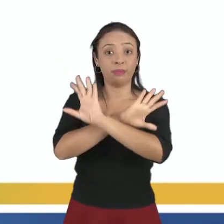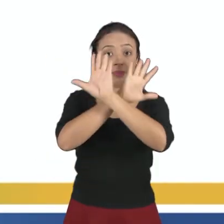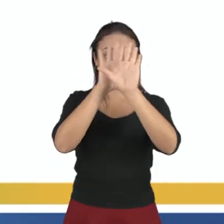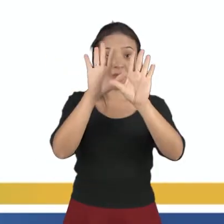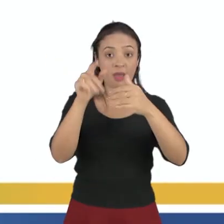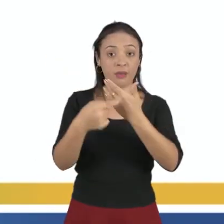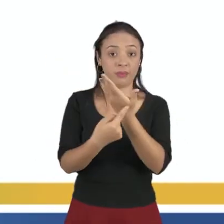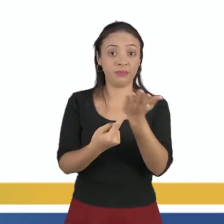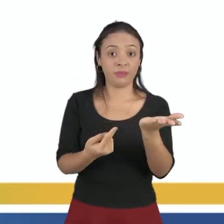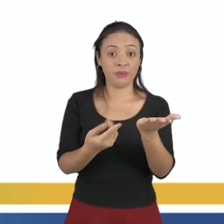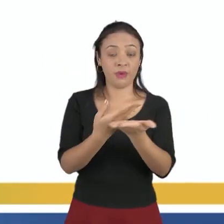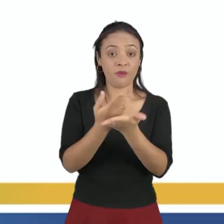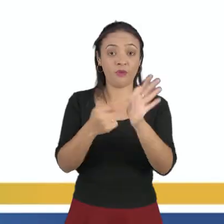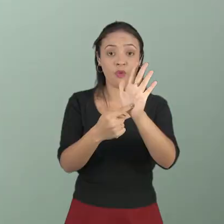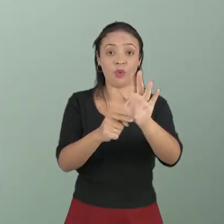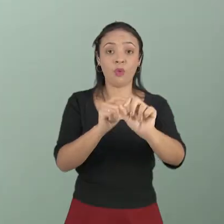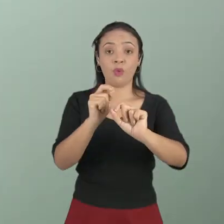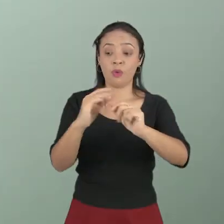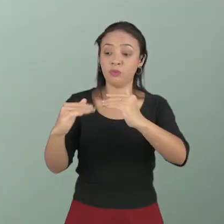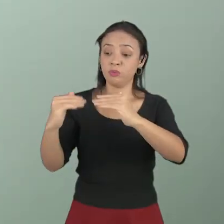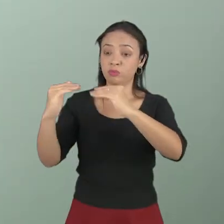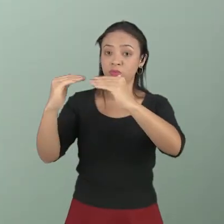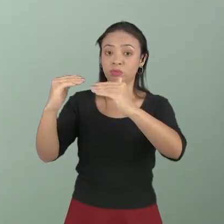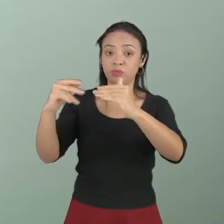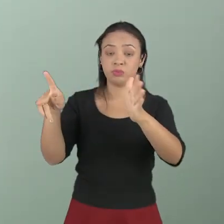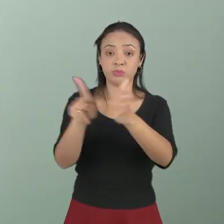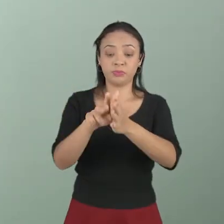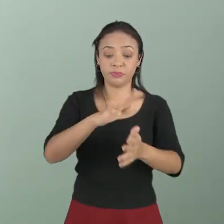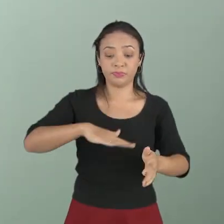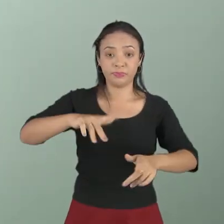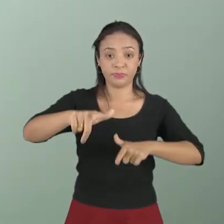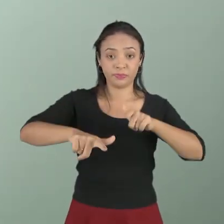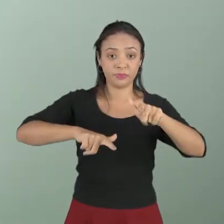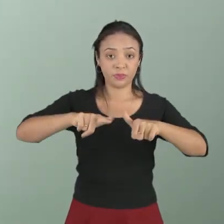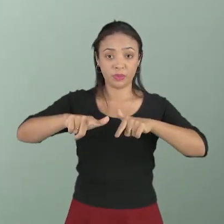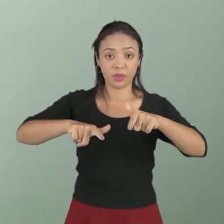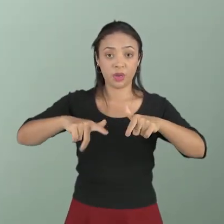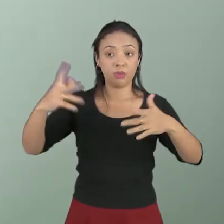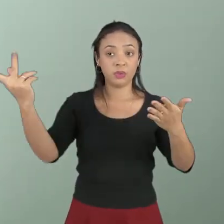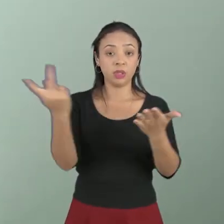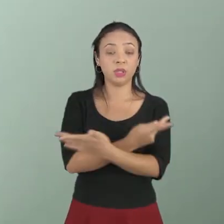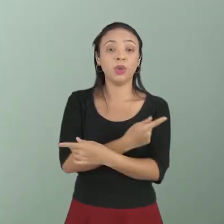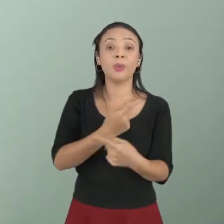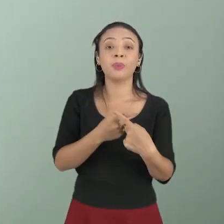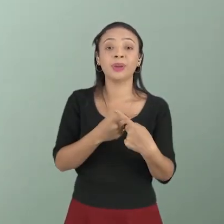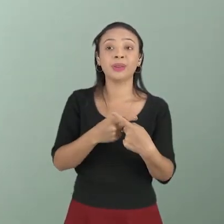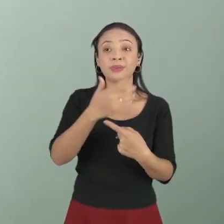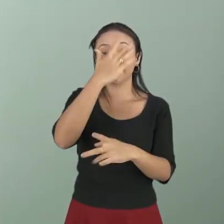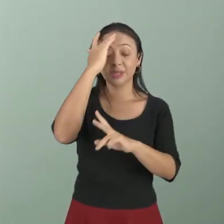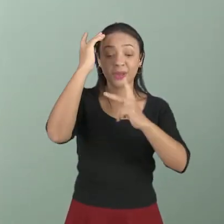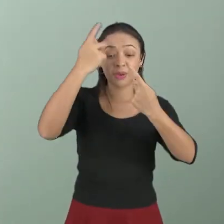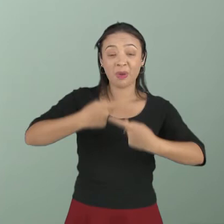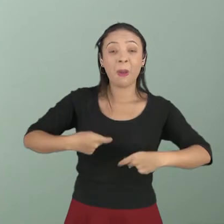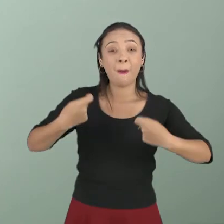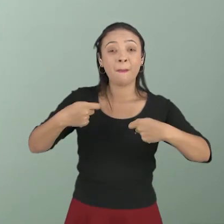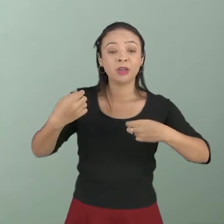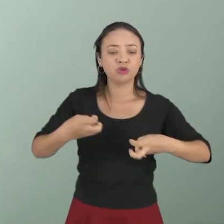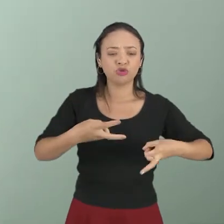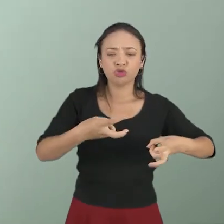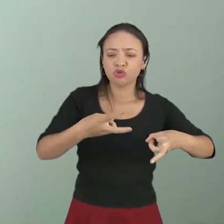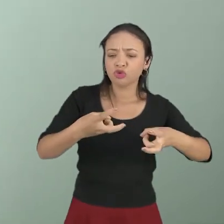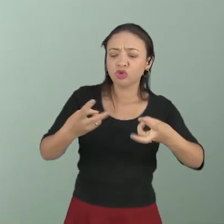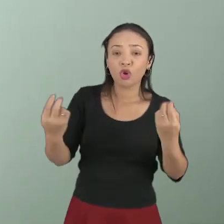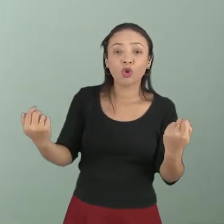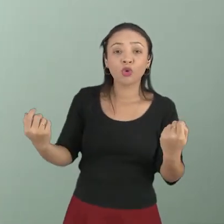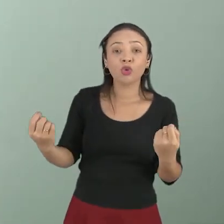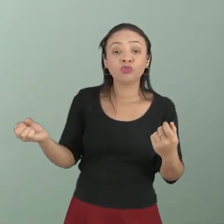vocês, essa evolução no meio do trabalho se deu de acordo com as necessidades humanas de buscar novas